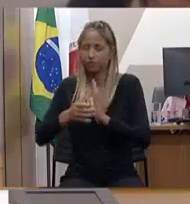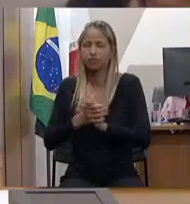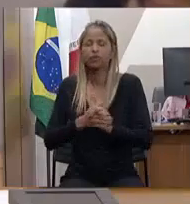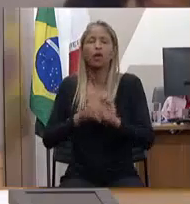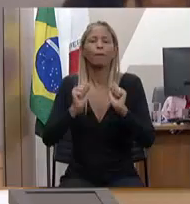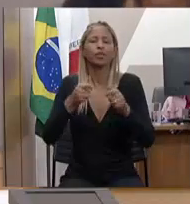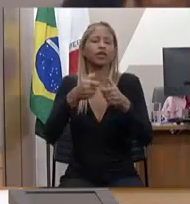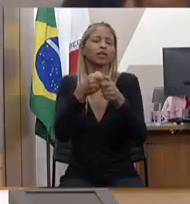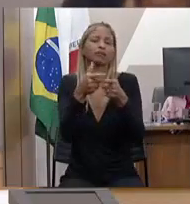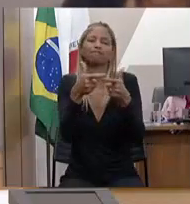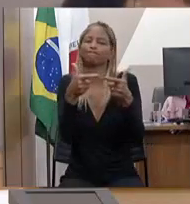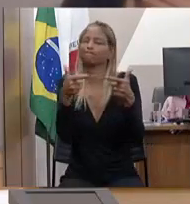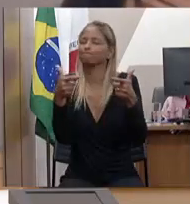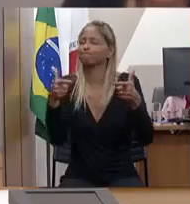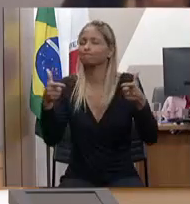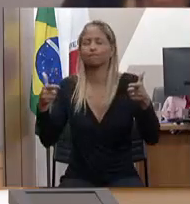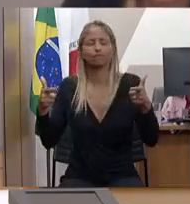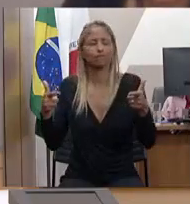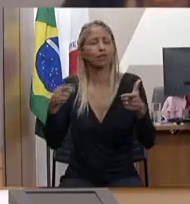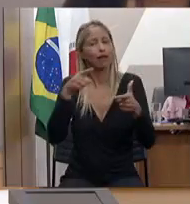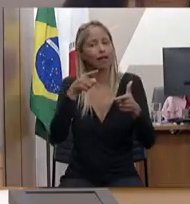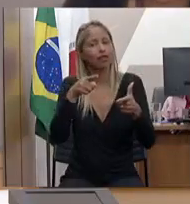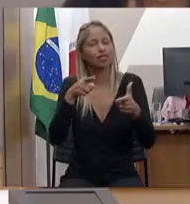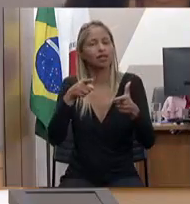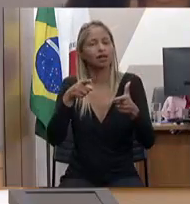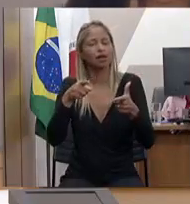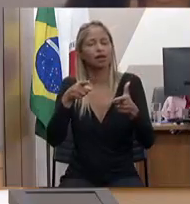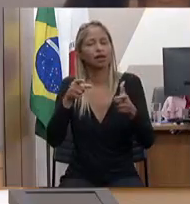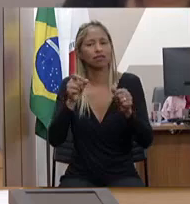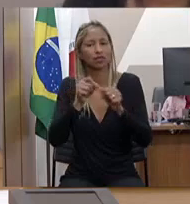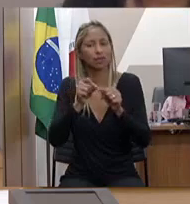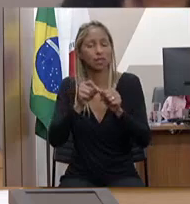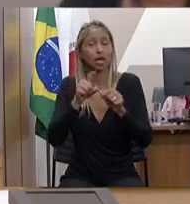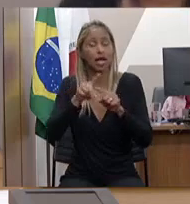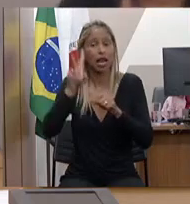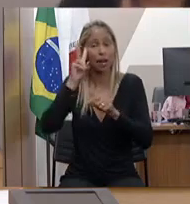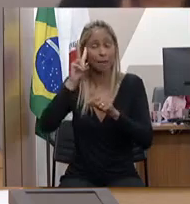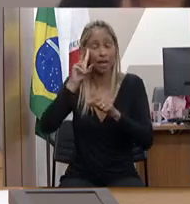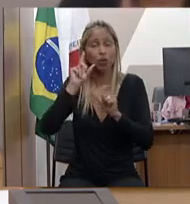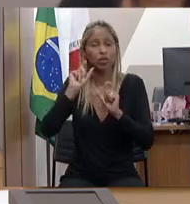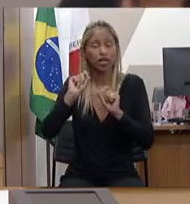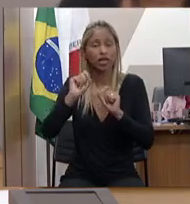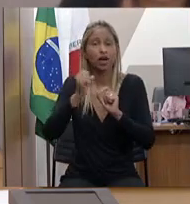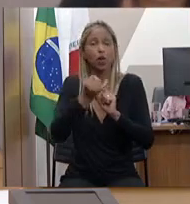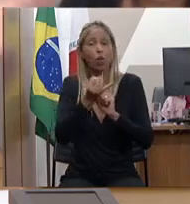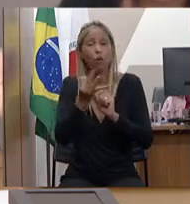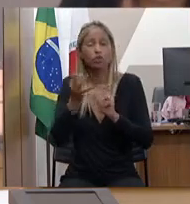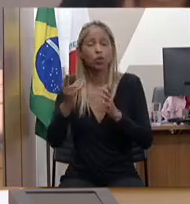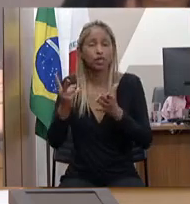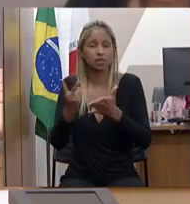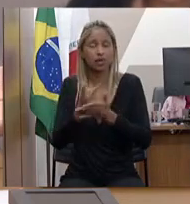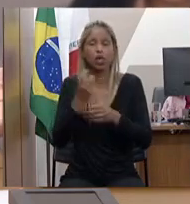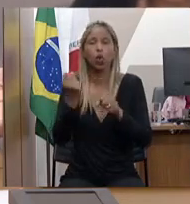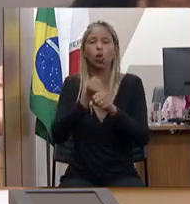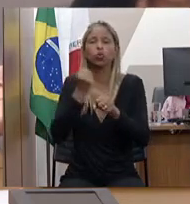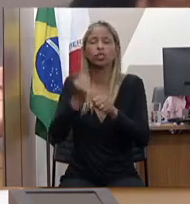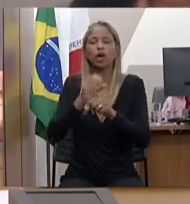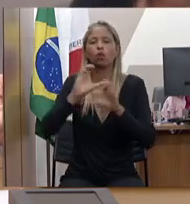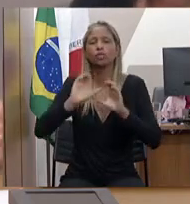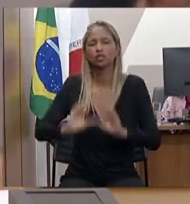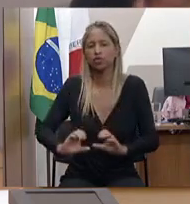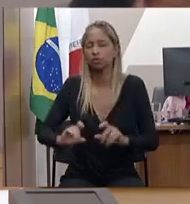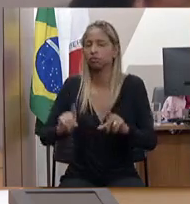ampliar muito mais essa essa atuação né E lembrando que certas situações como a construção civil por exemplo